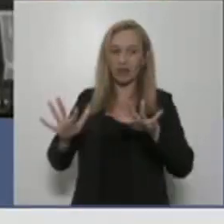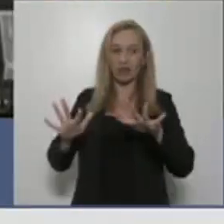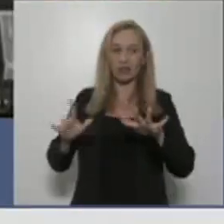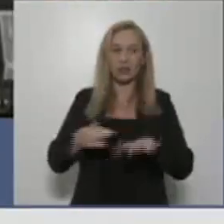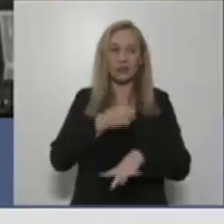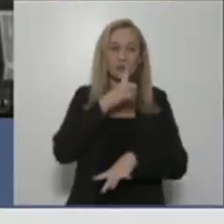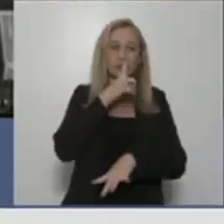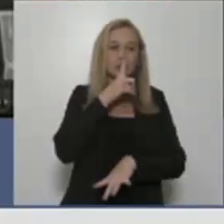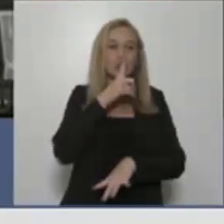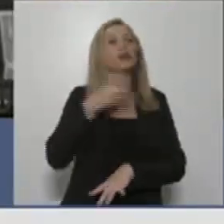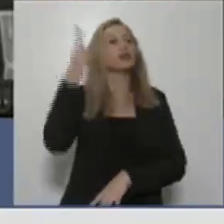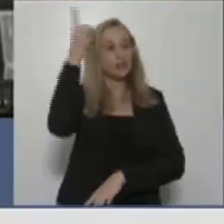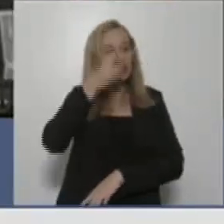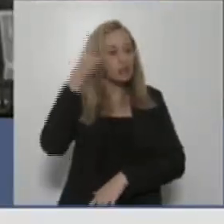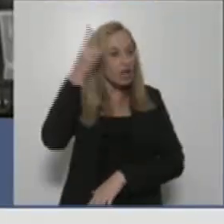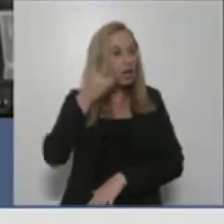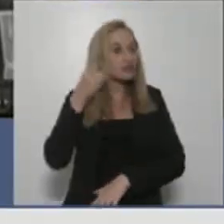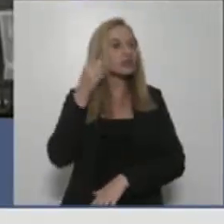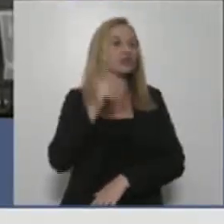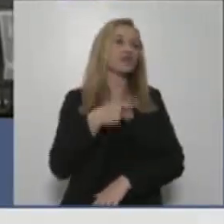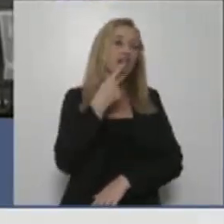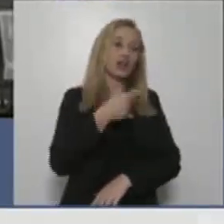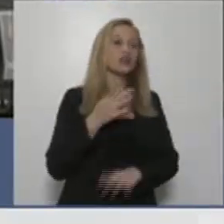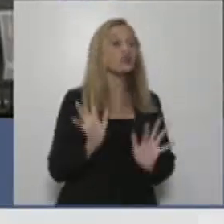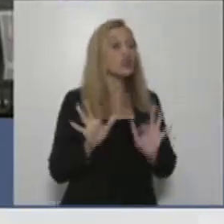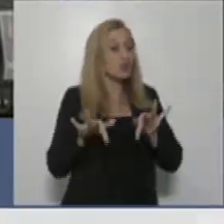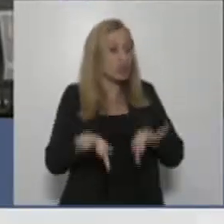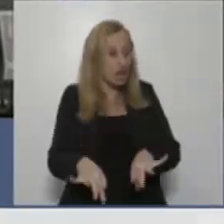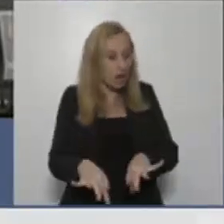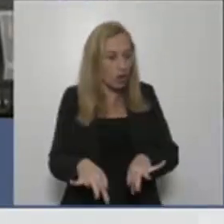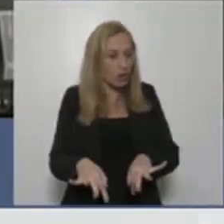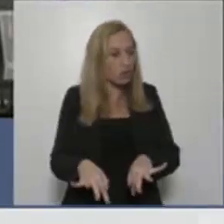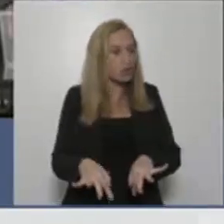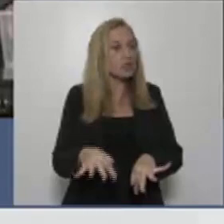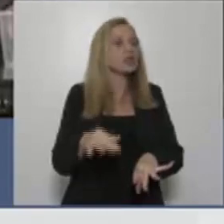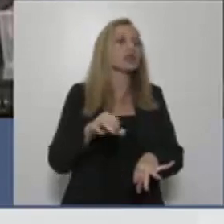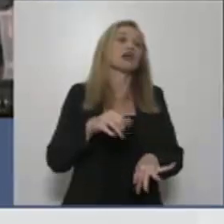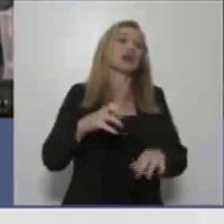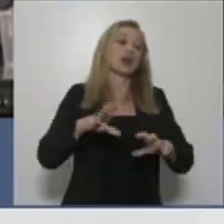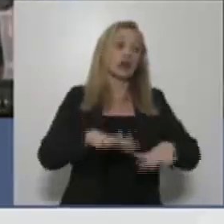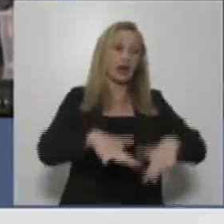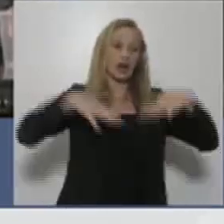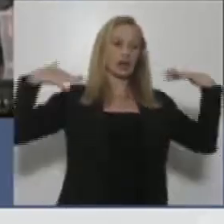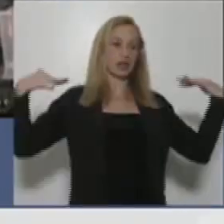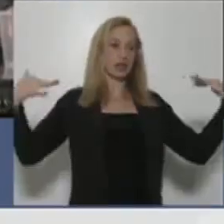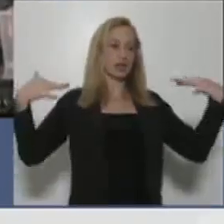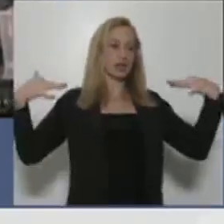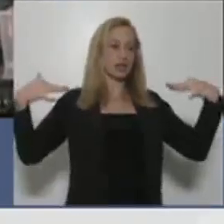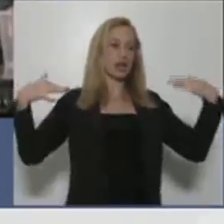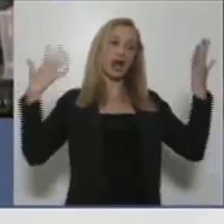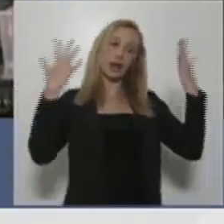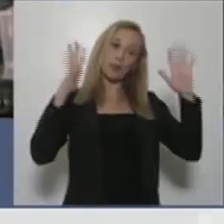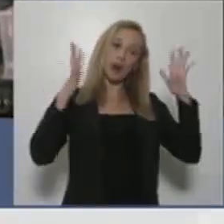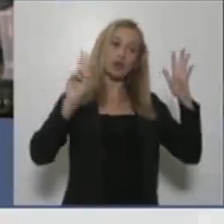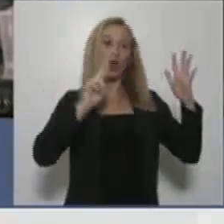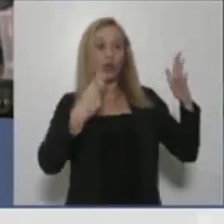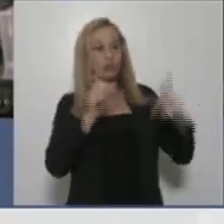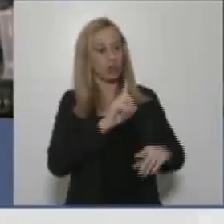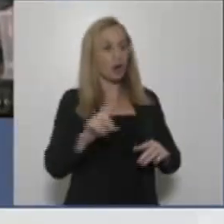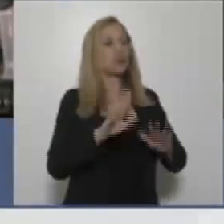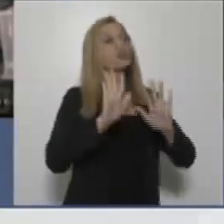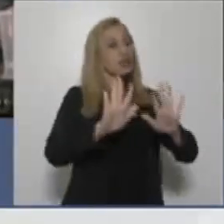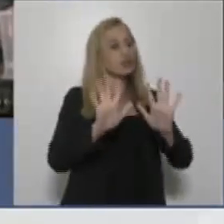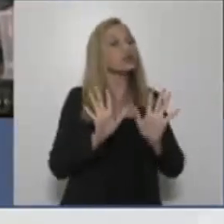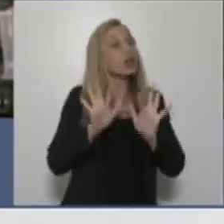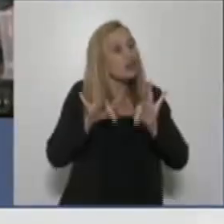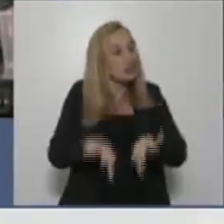deputado está usando da palavra. Se ao final a galeria concorda, aplaude. Se não, pode vaiar. Mas ao final da